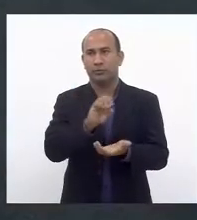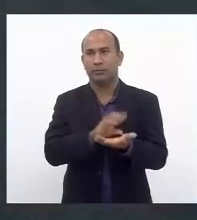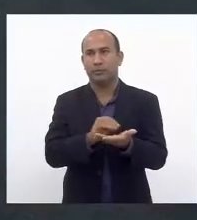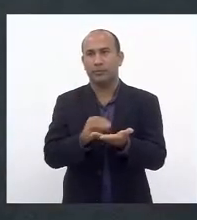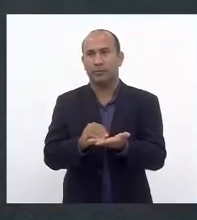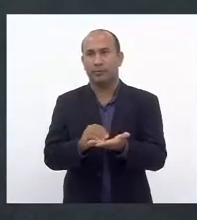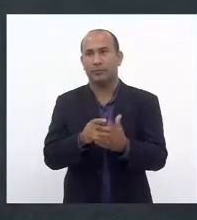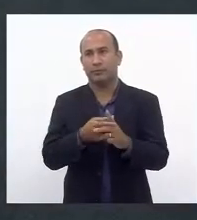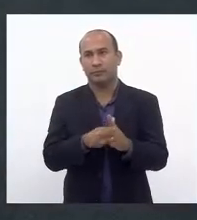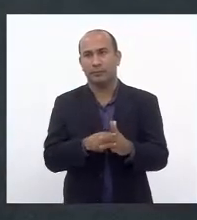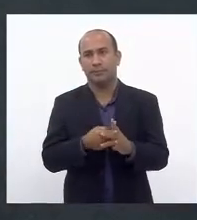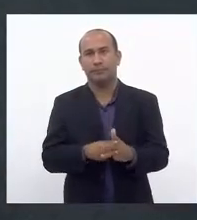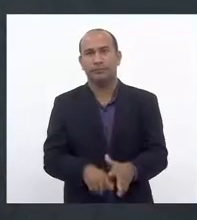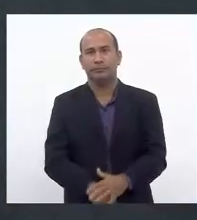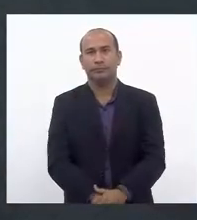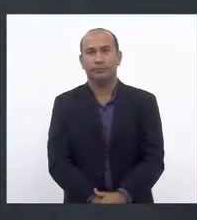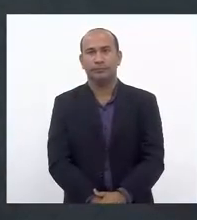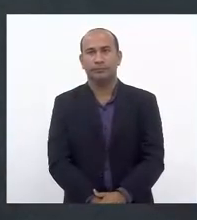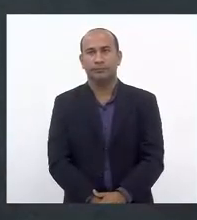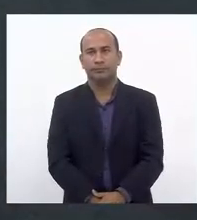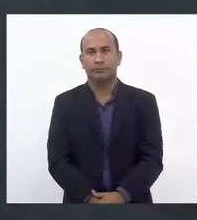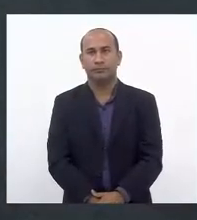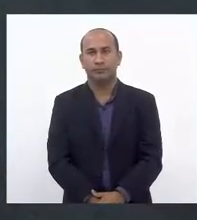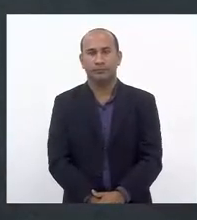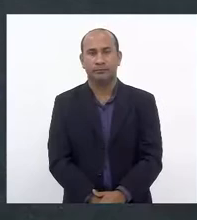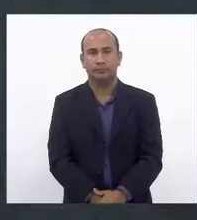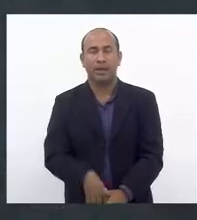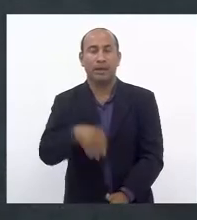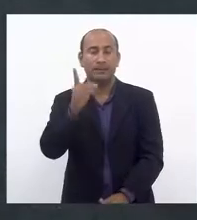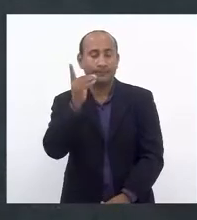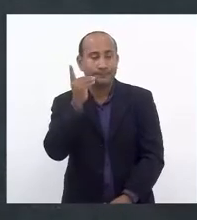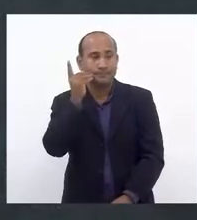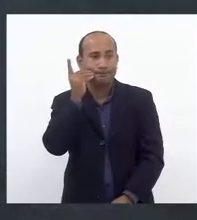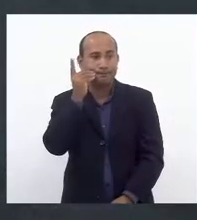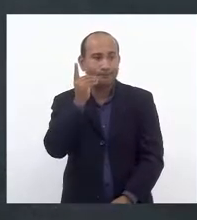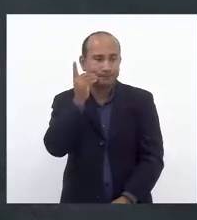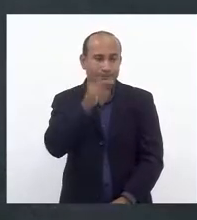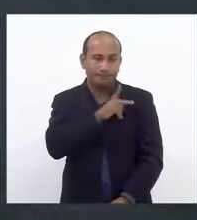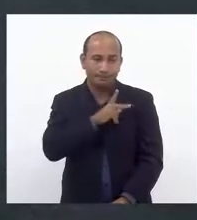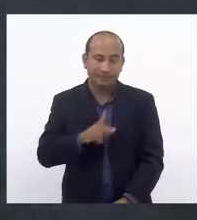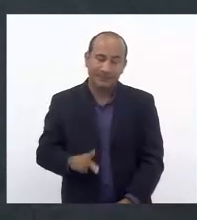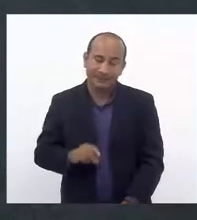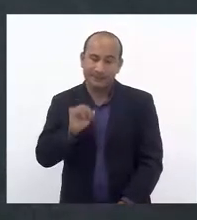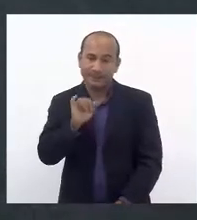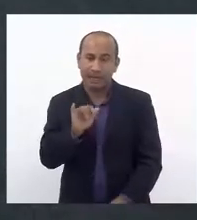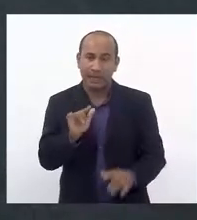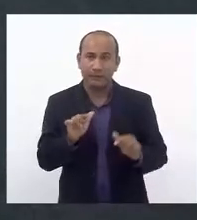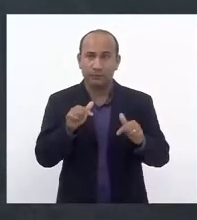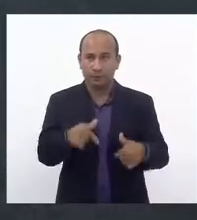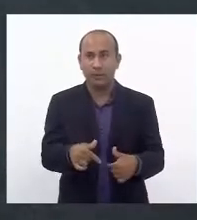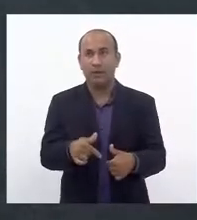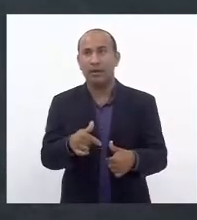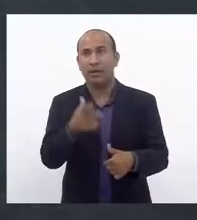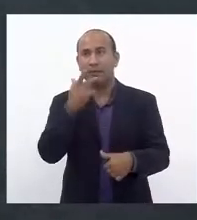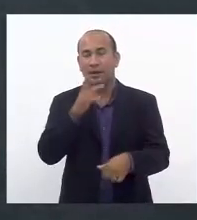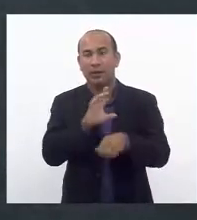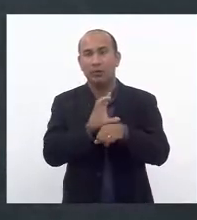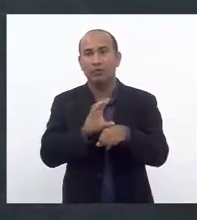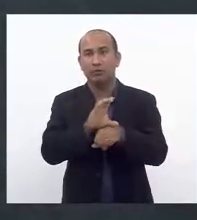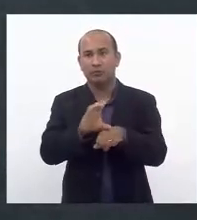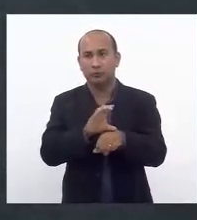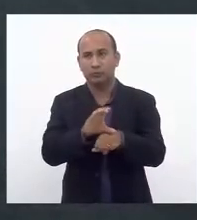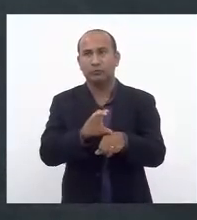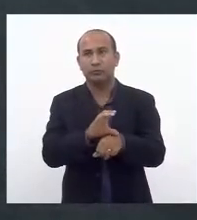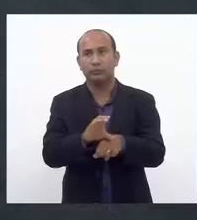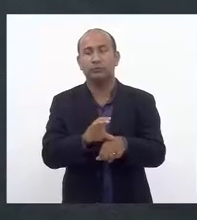18 emendas. Então, senhor presidente, se na forma eu dei pela constitucionalidade,